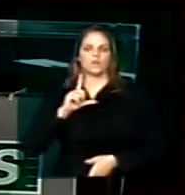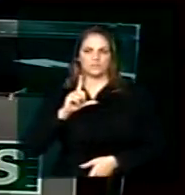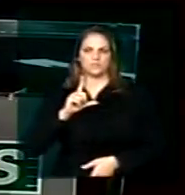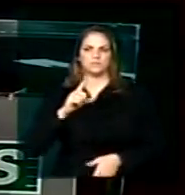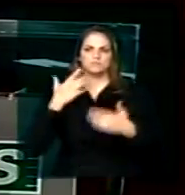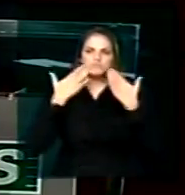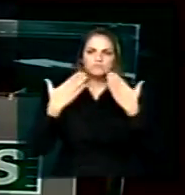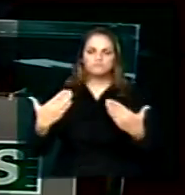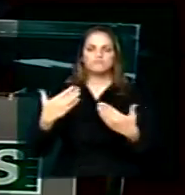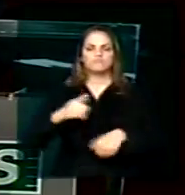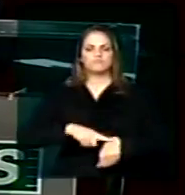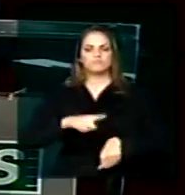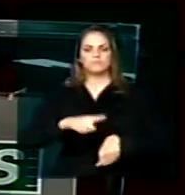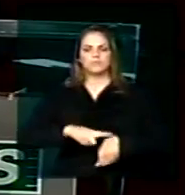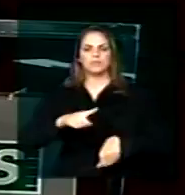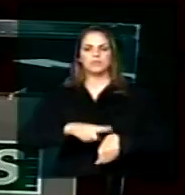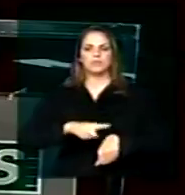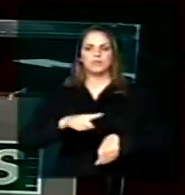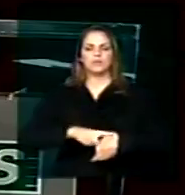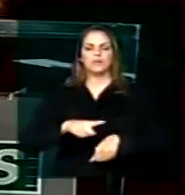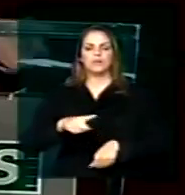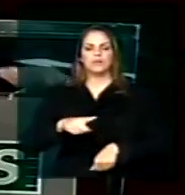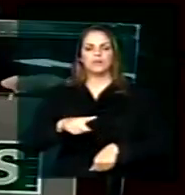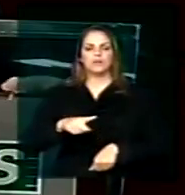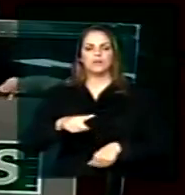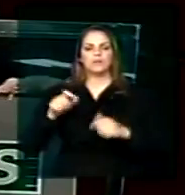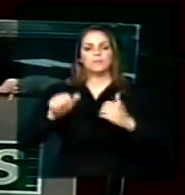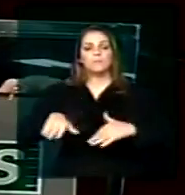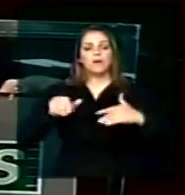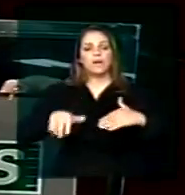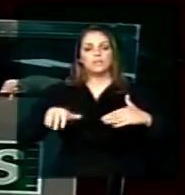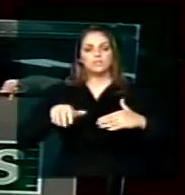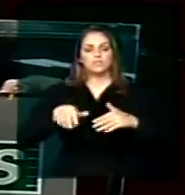ser apresentado durante a marcha dos